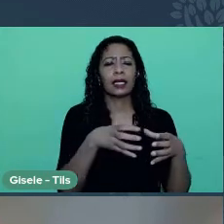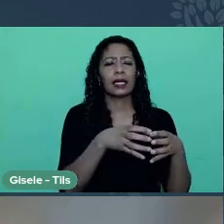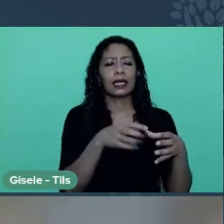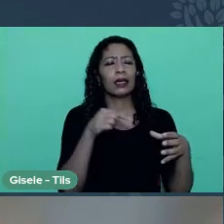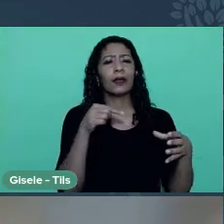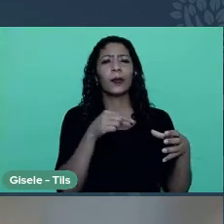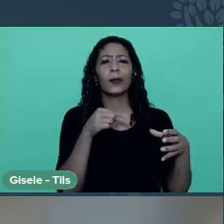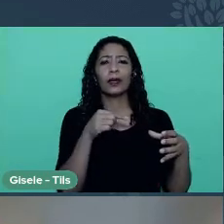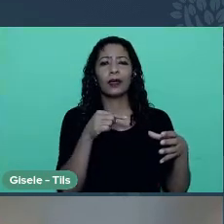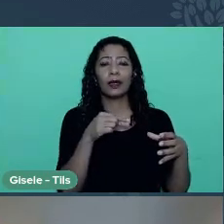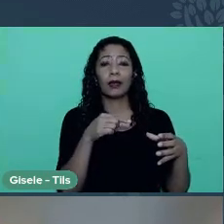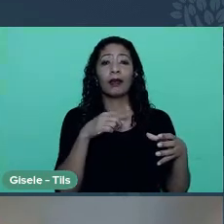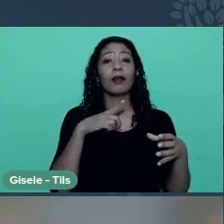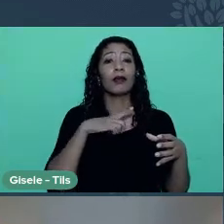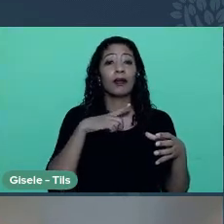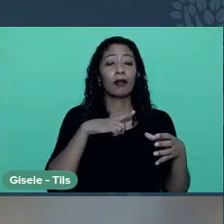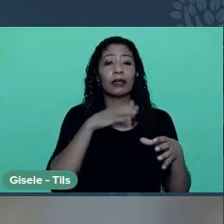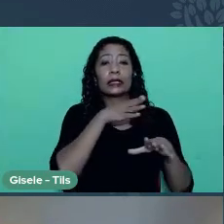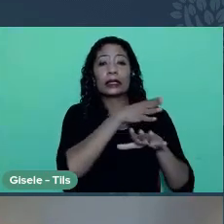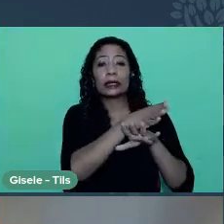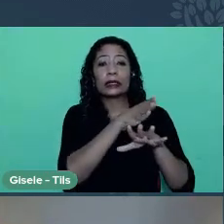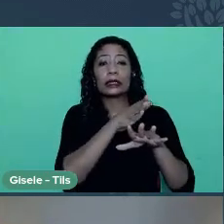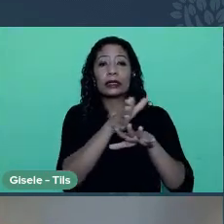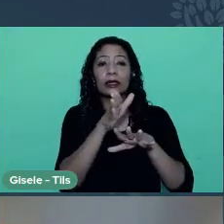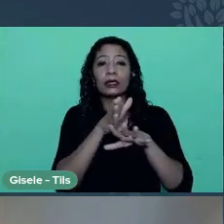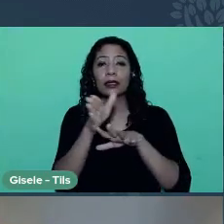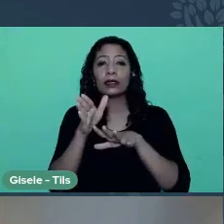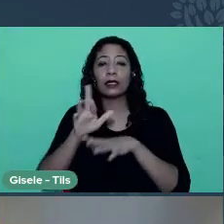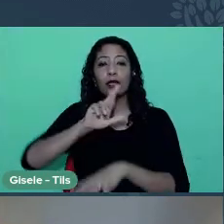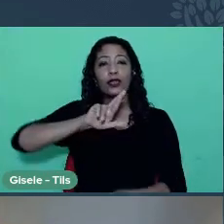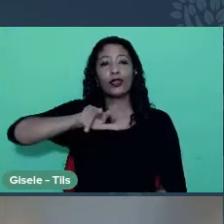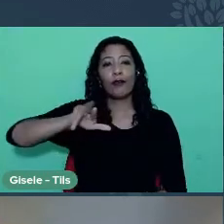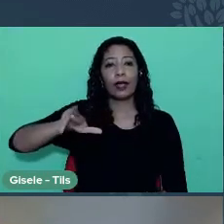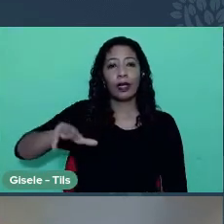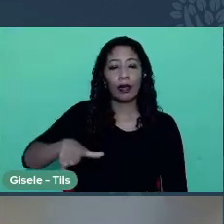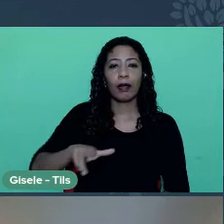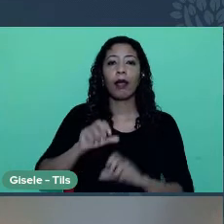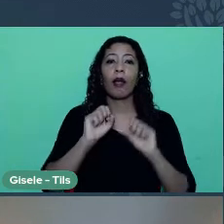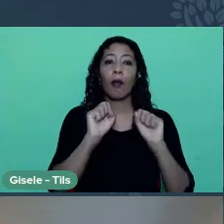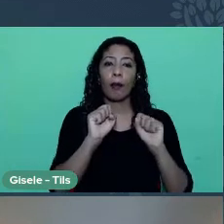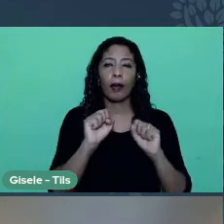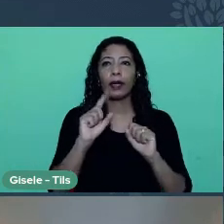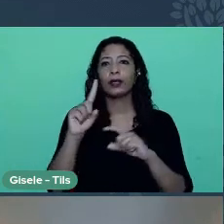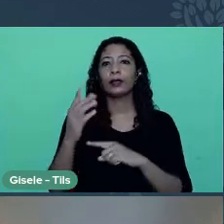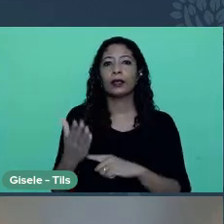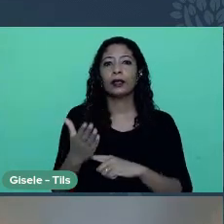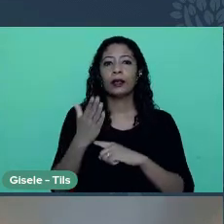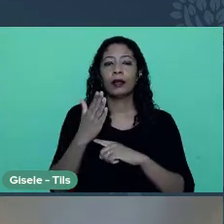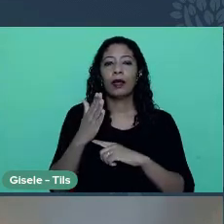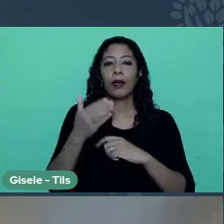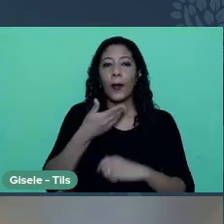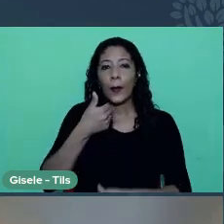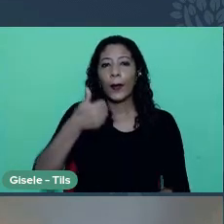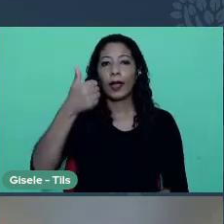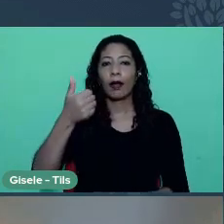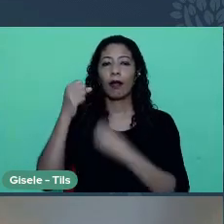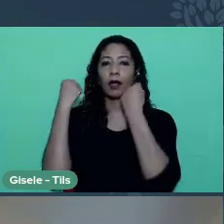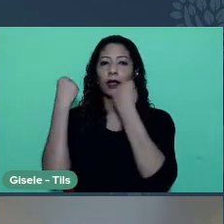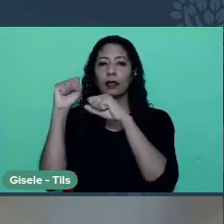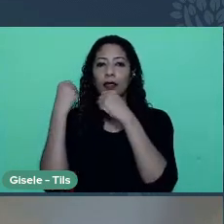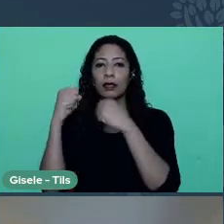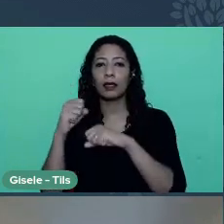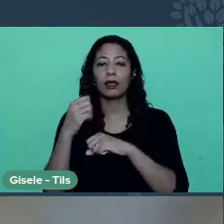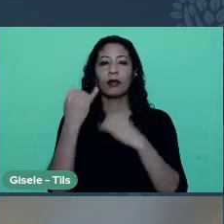ter várias abordagens diferentes. A pessoa pode responder mais ao exercício, pode responder mais a perder